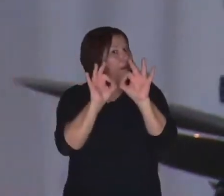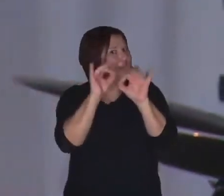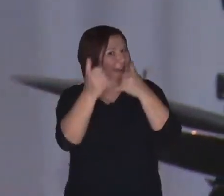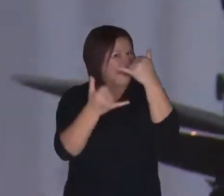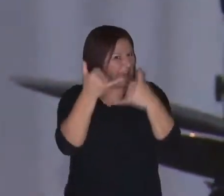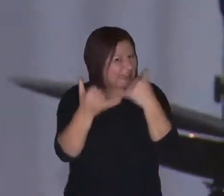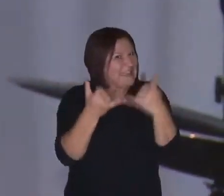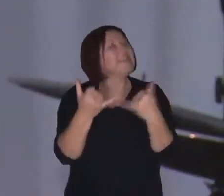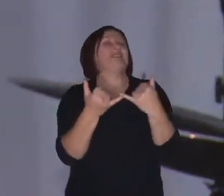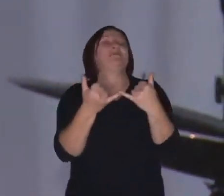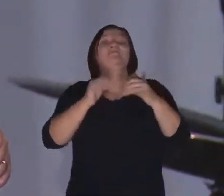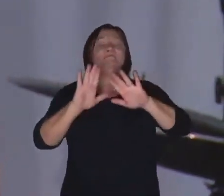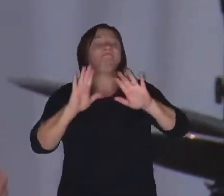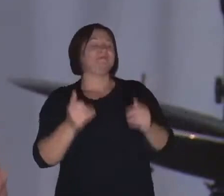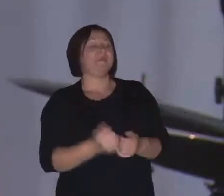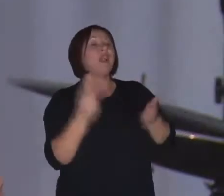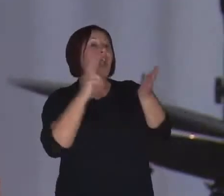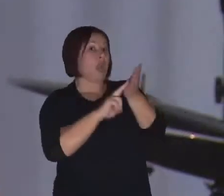Então vocês clamarão a mim.